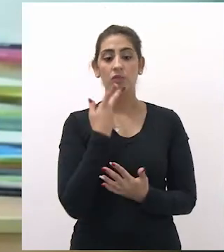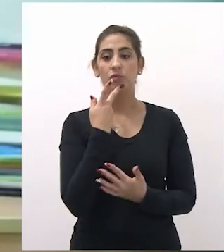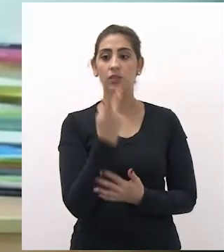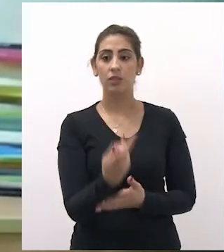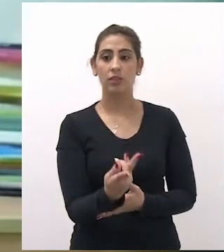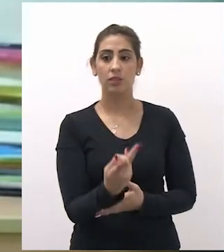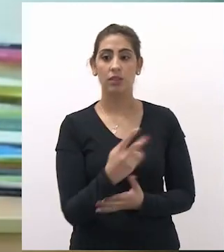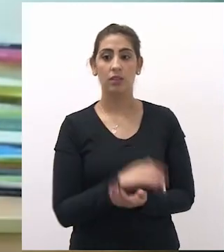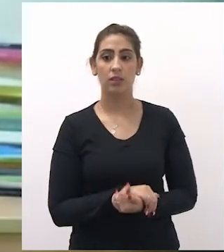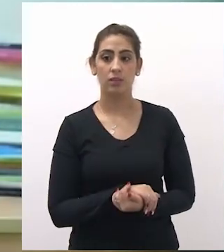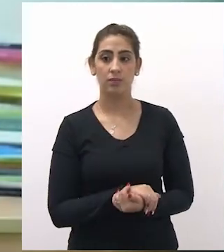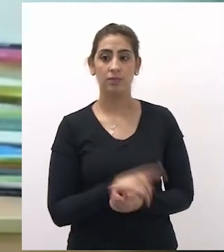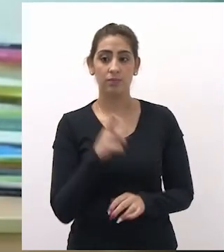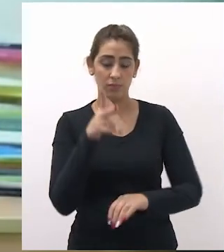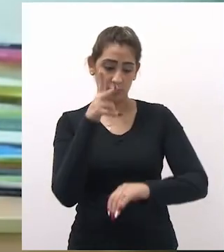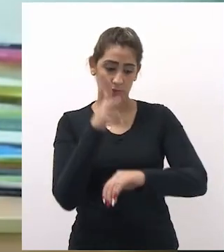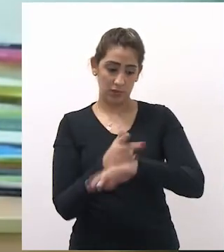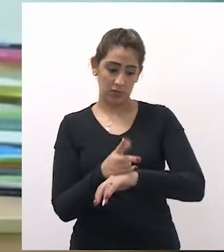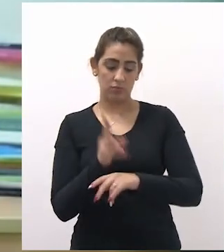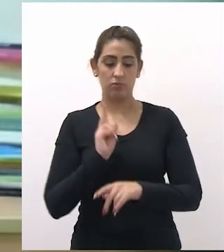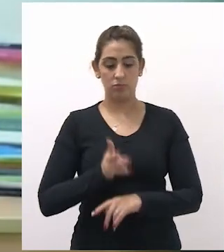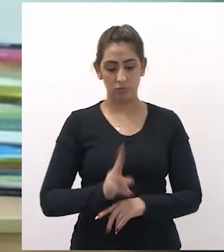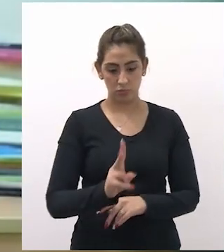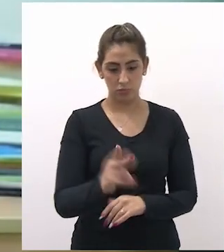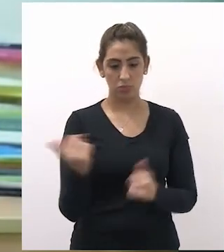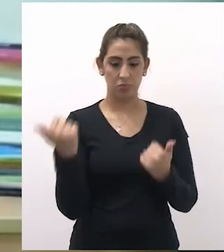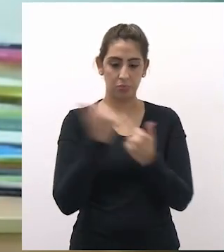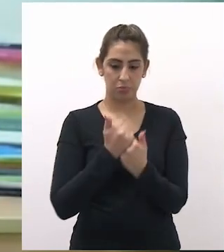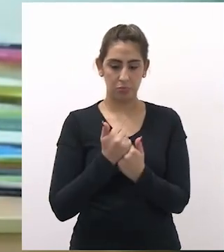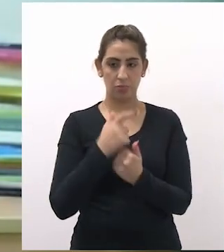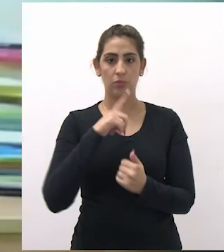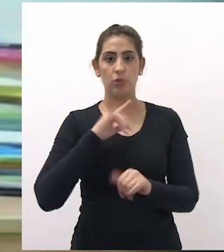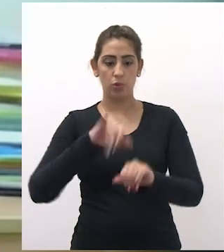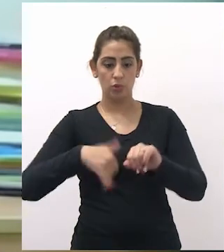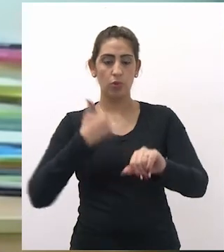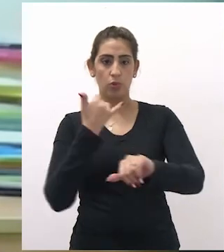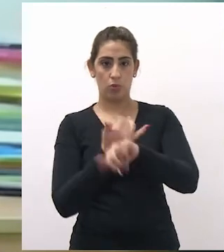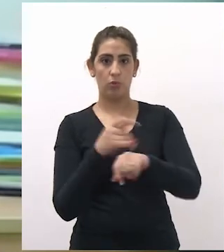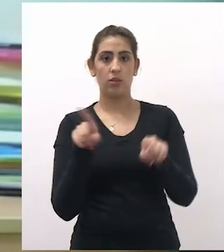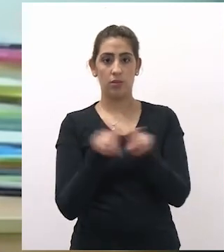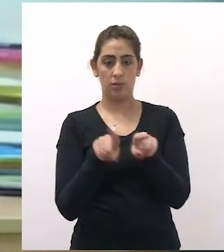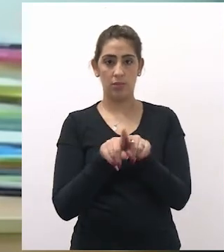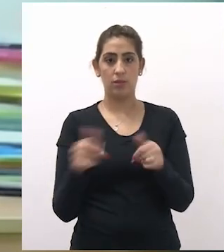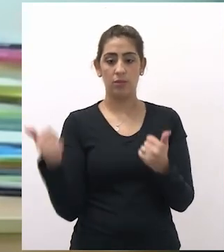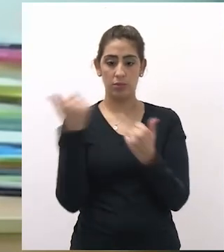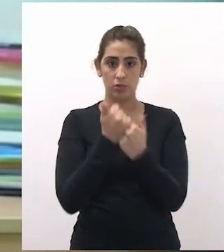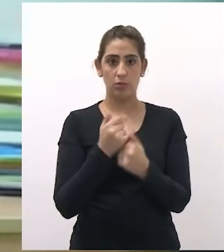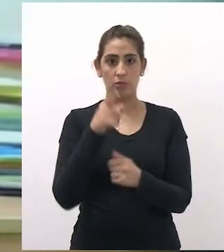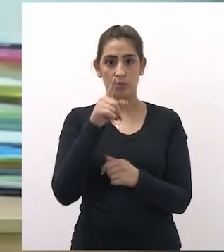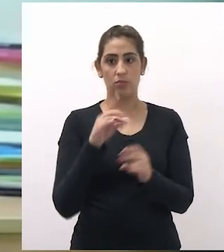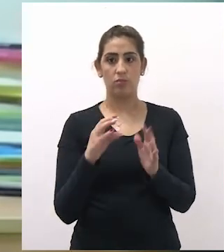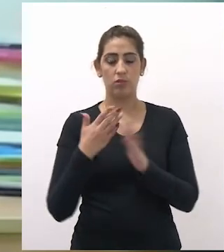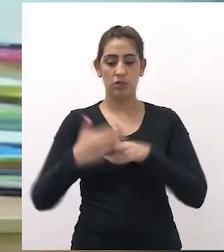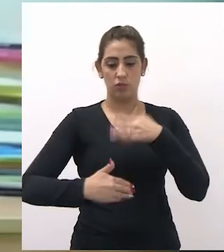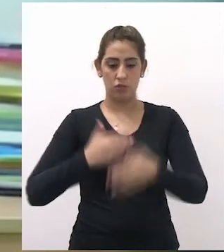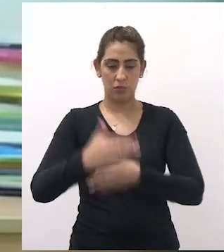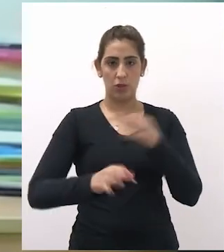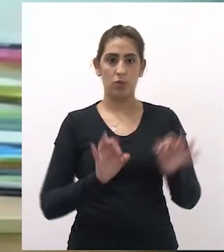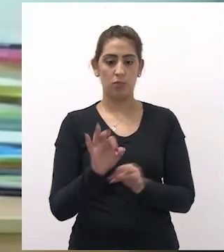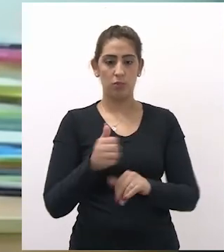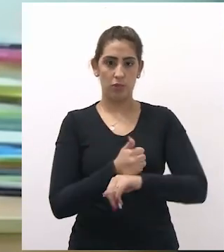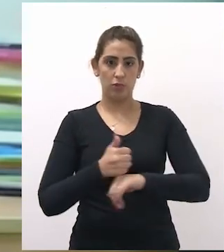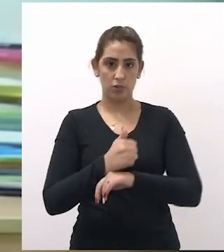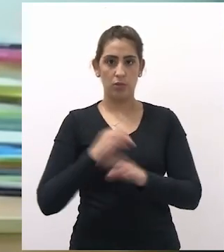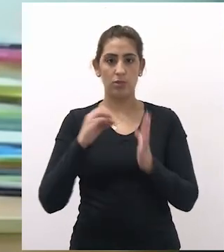que essa gravação ela ficará disponível no YouTube e também no repositório do canal de desenvolvimento profissional do Centro